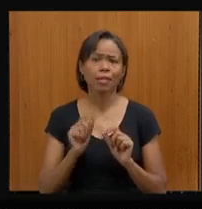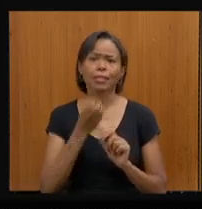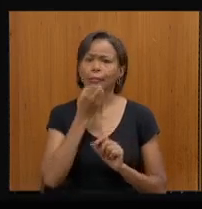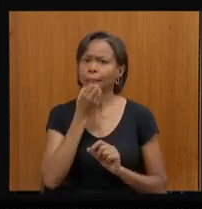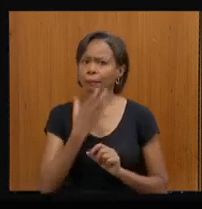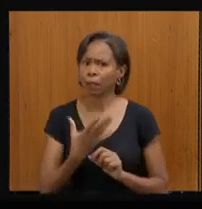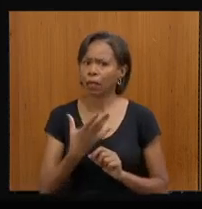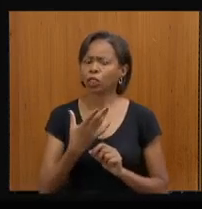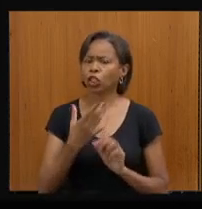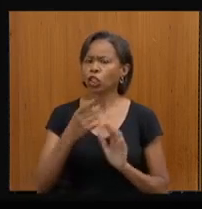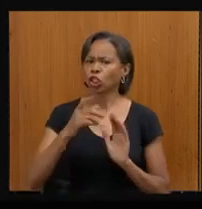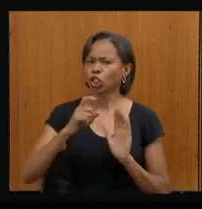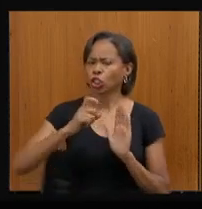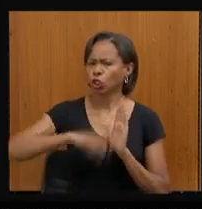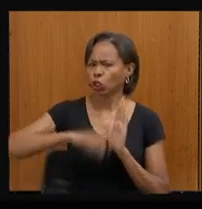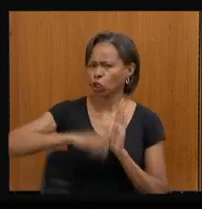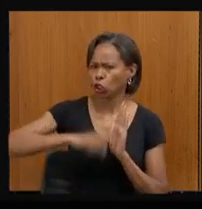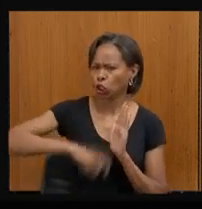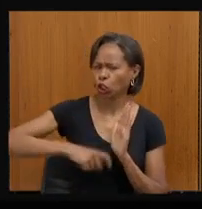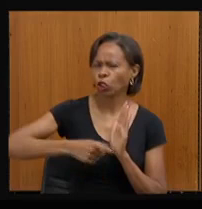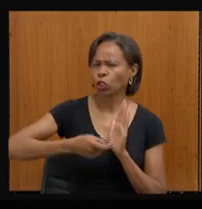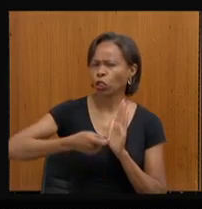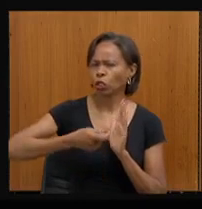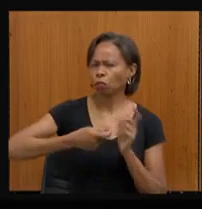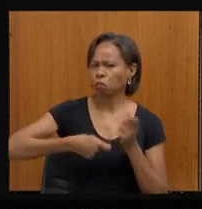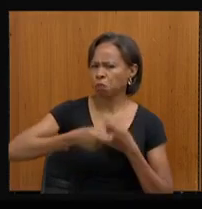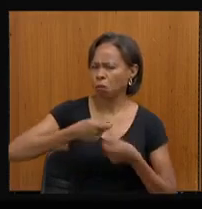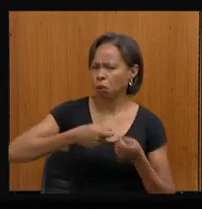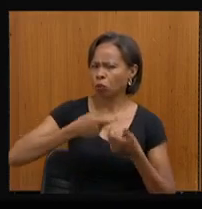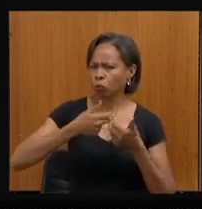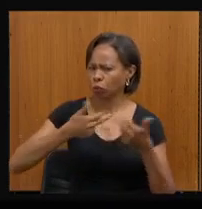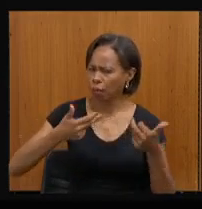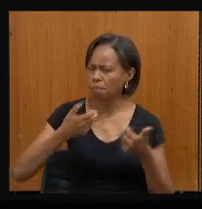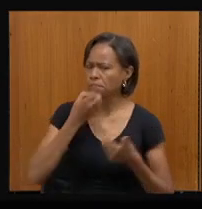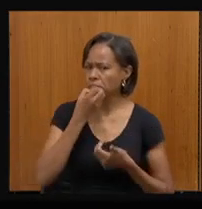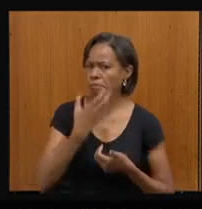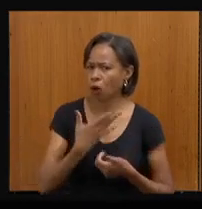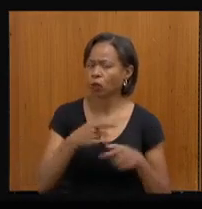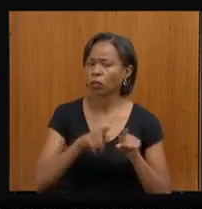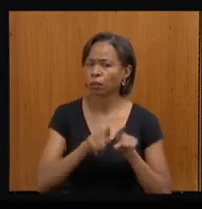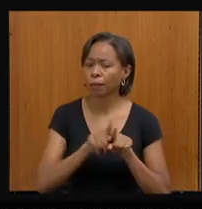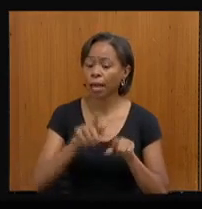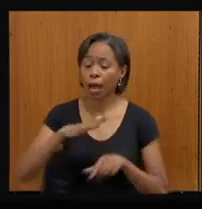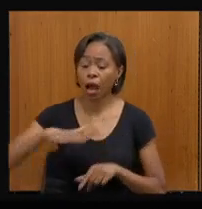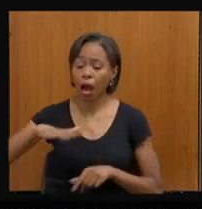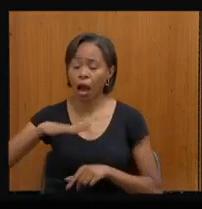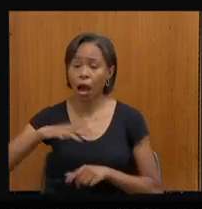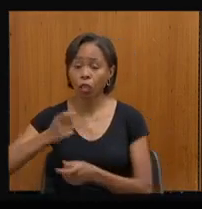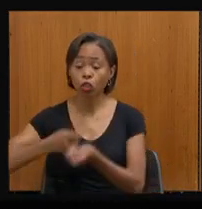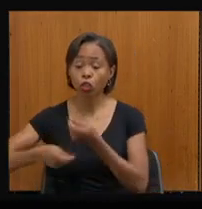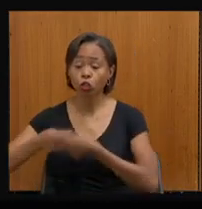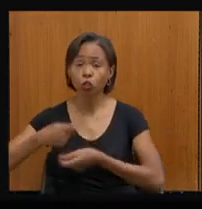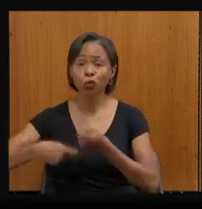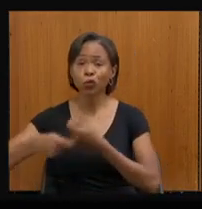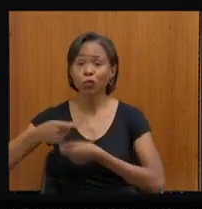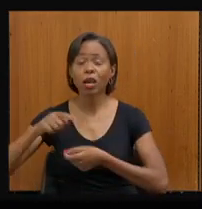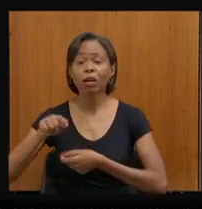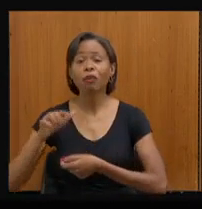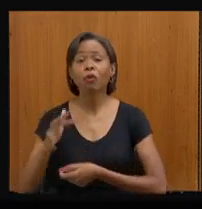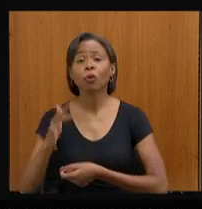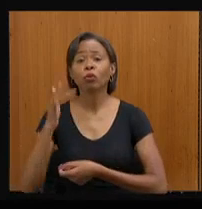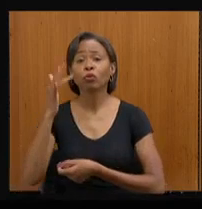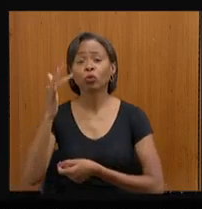tributárias e nós temos também a área industrial que já pode tempo pelo consumidor